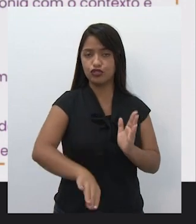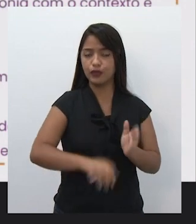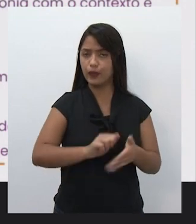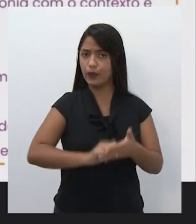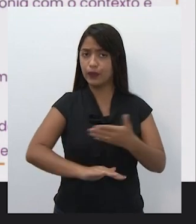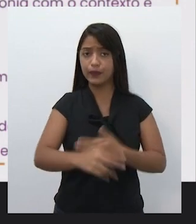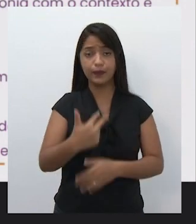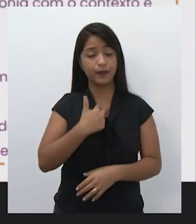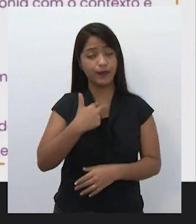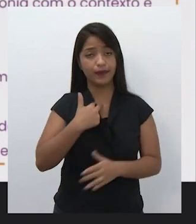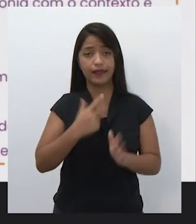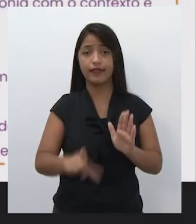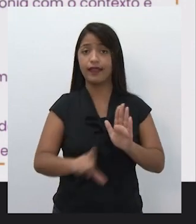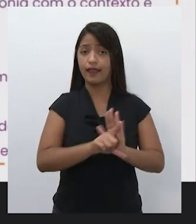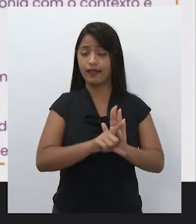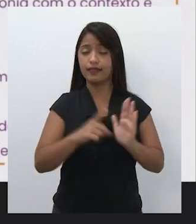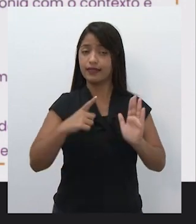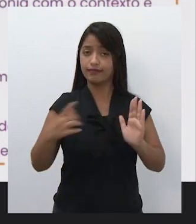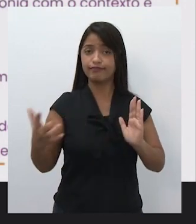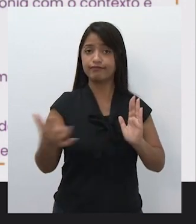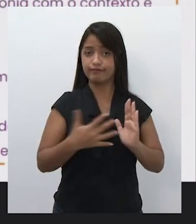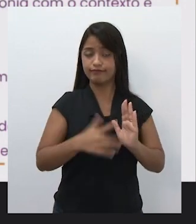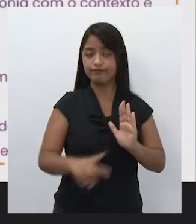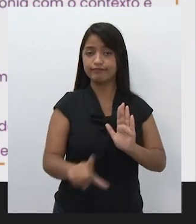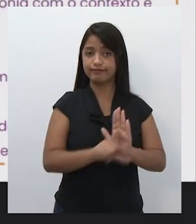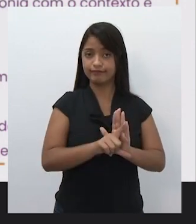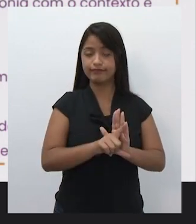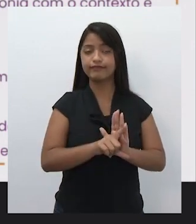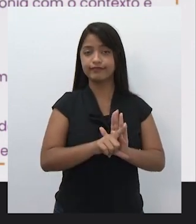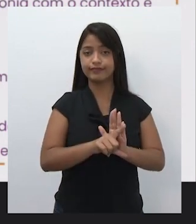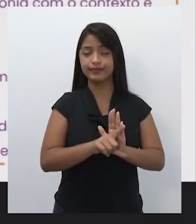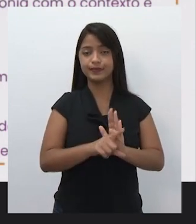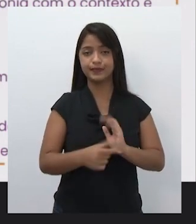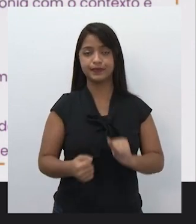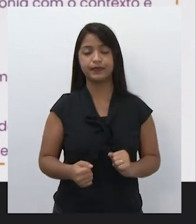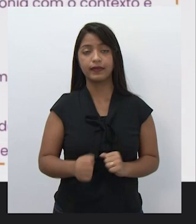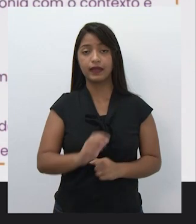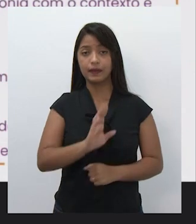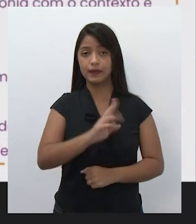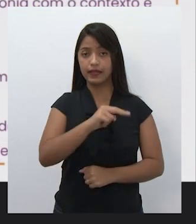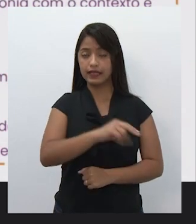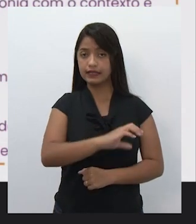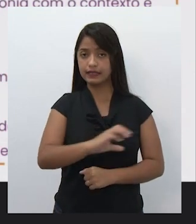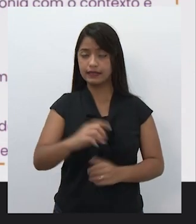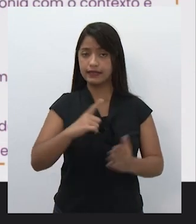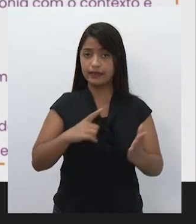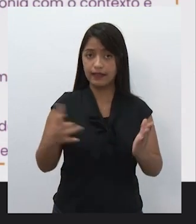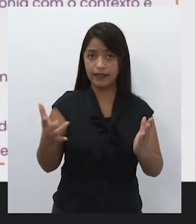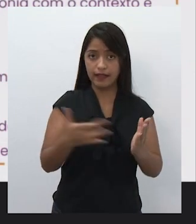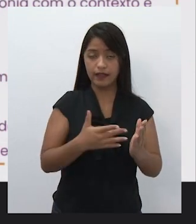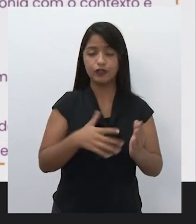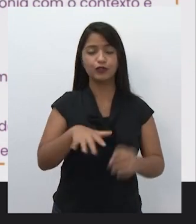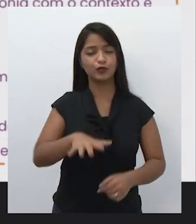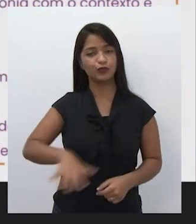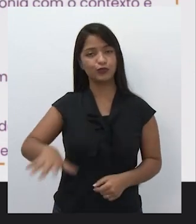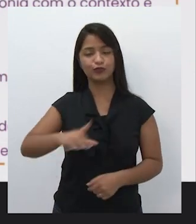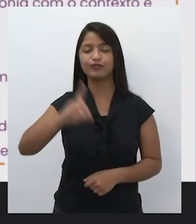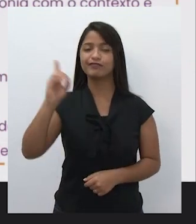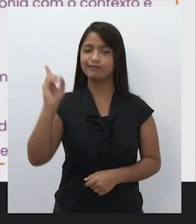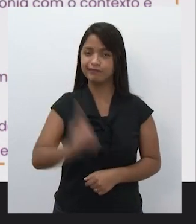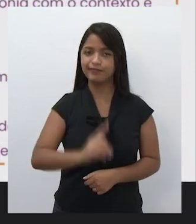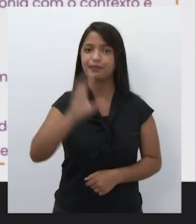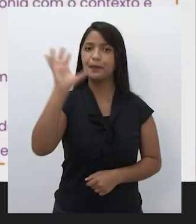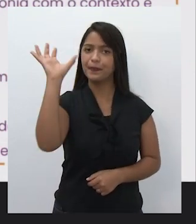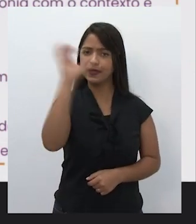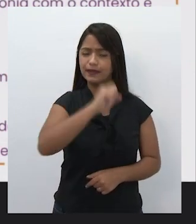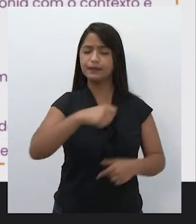É lei, está na resolução. Aquilo que está na base é direito de aprendizagem que